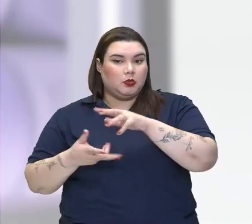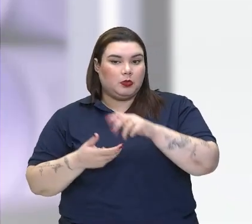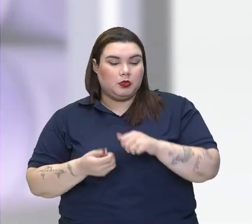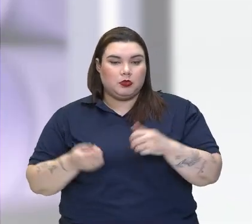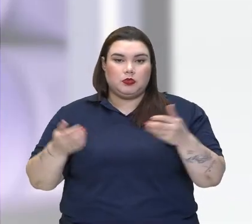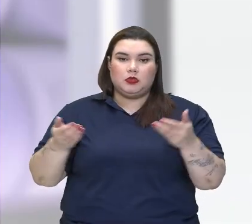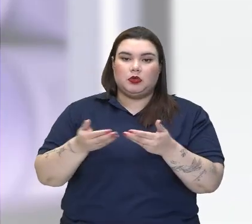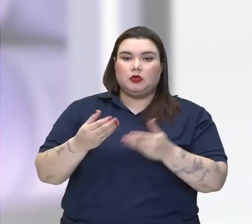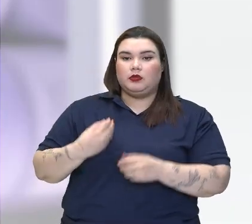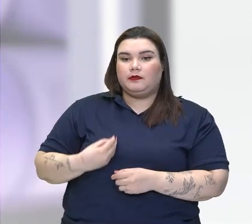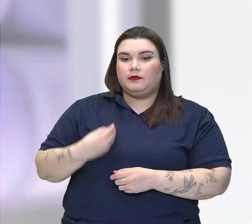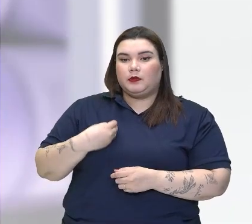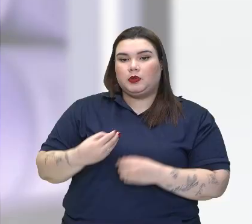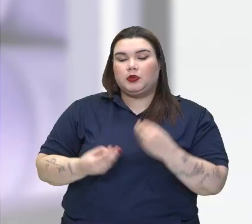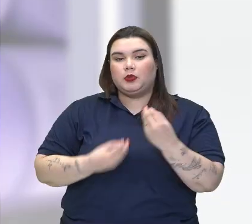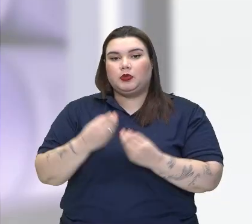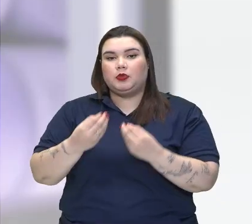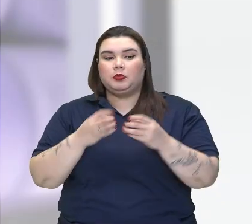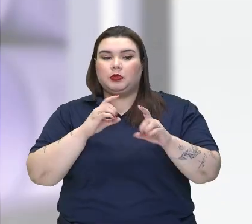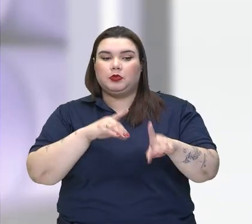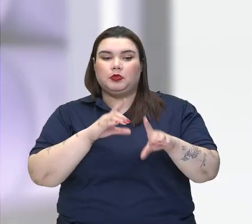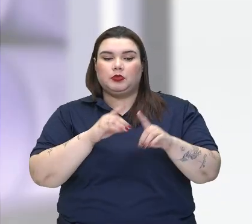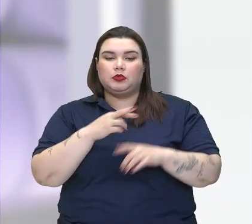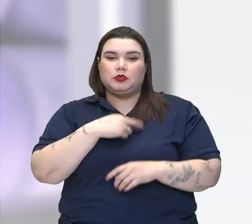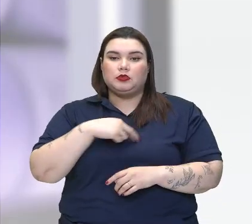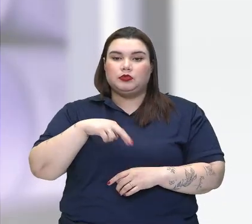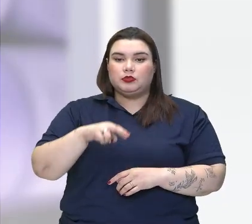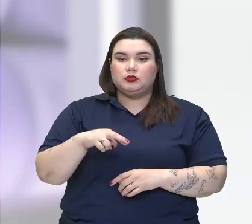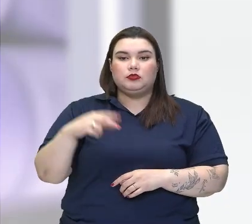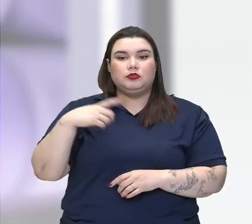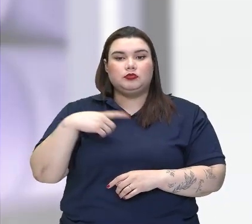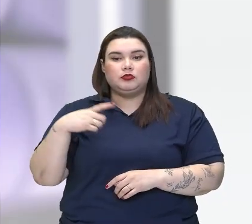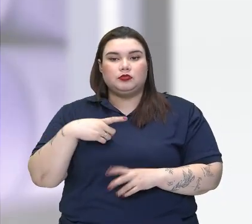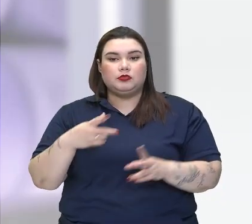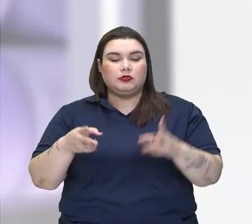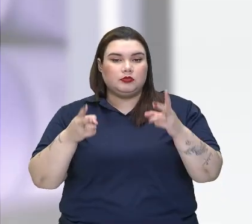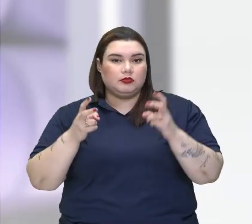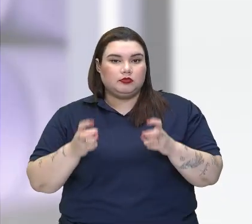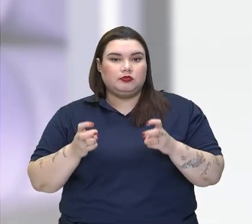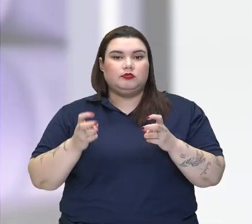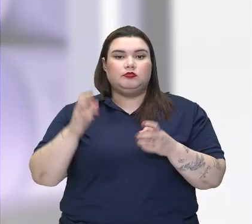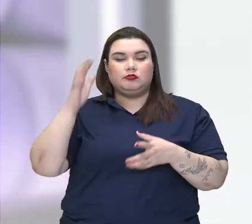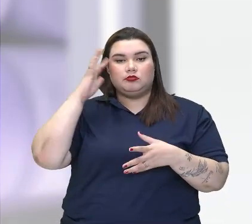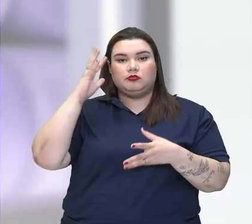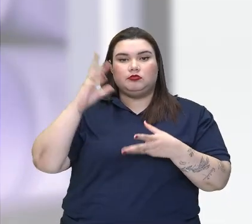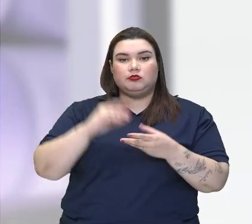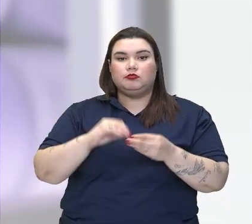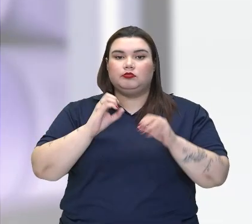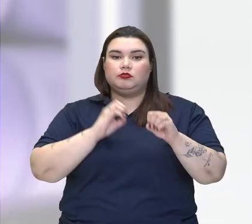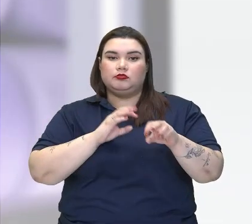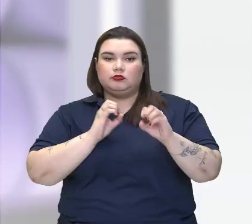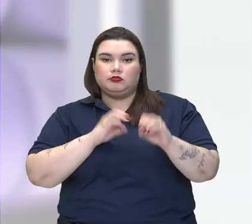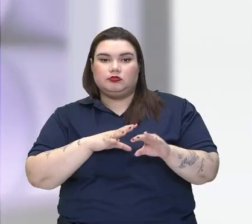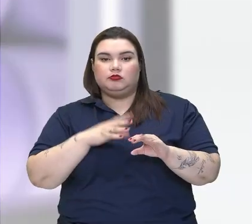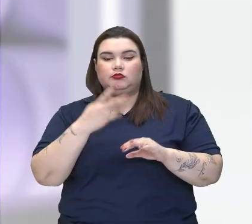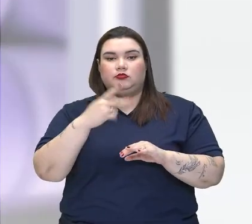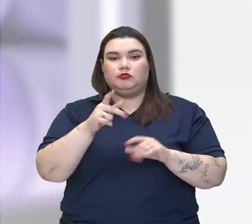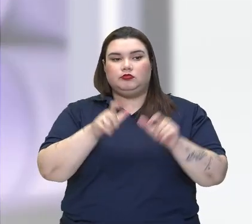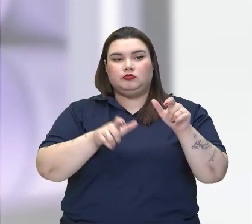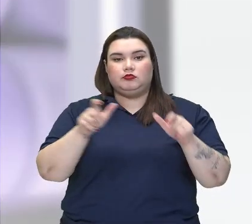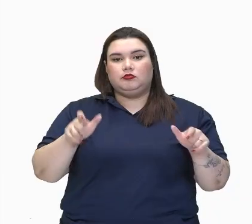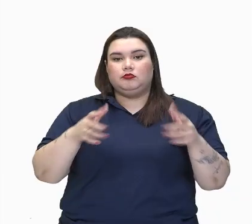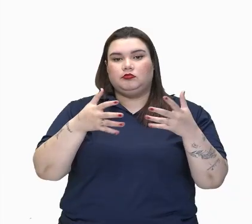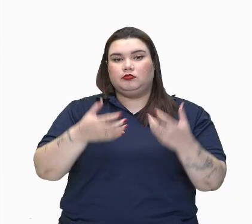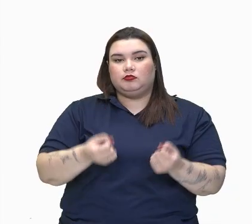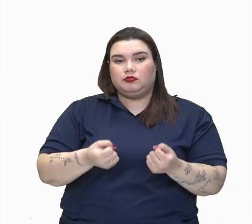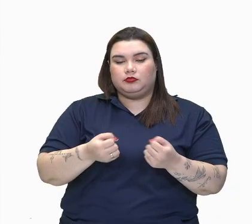da vida. Como as doutrinas religiosas, elas veem, elas interpretam, elas ensinam para os seus adeptos a